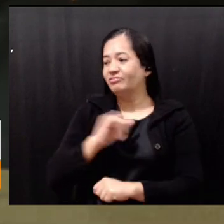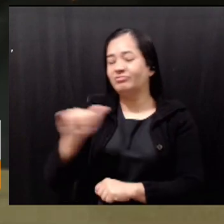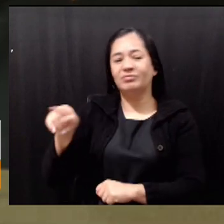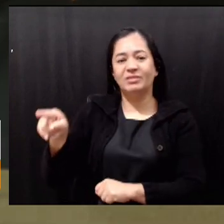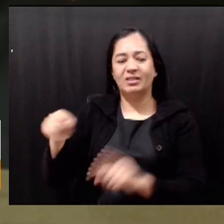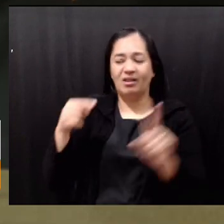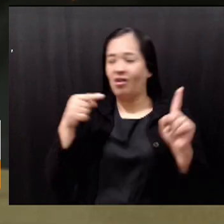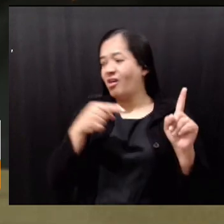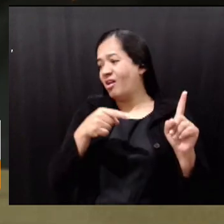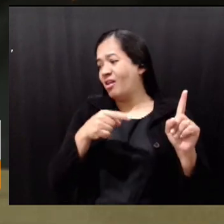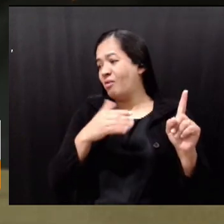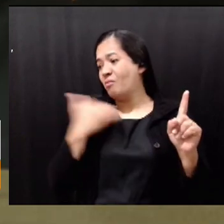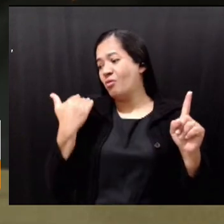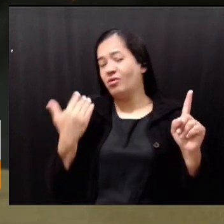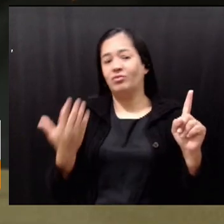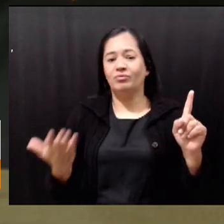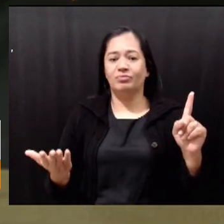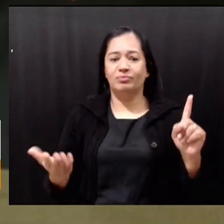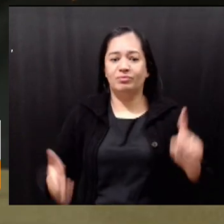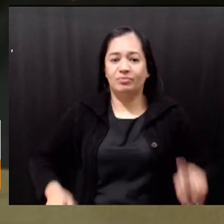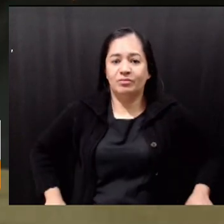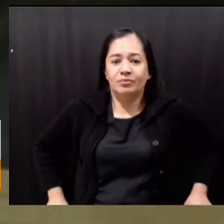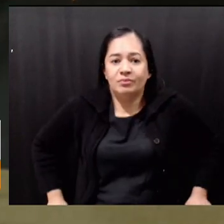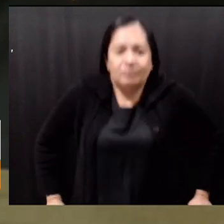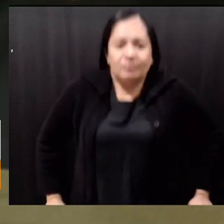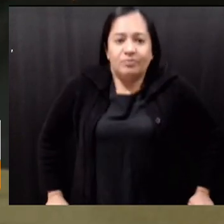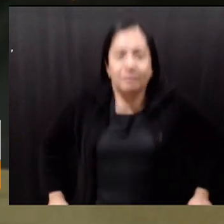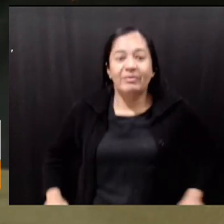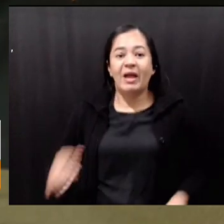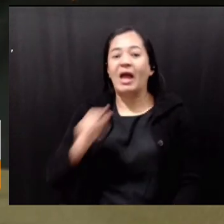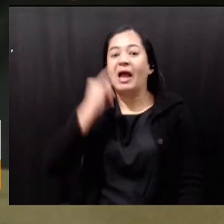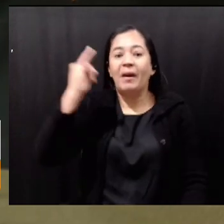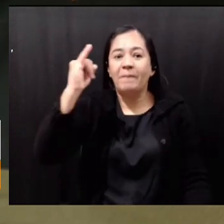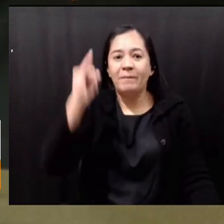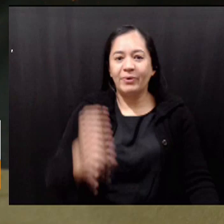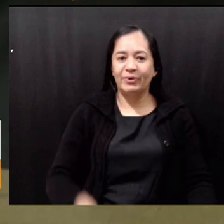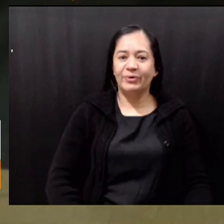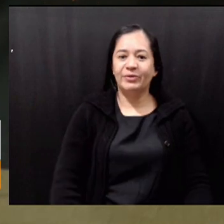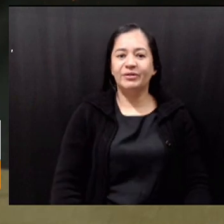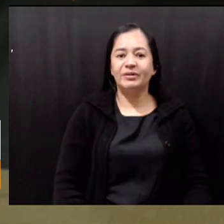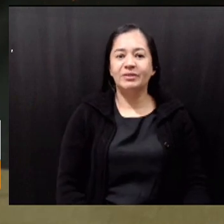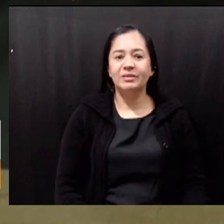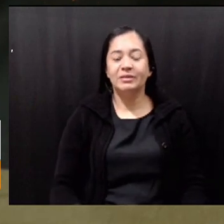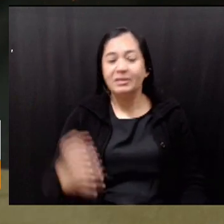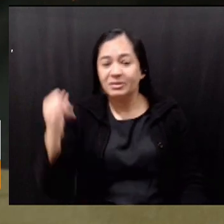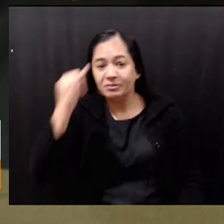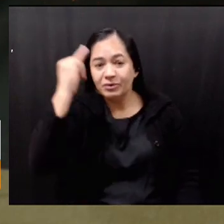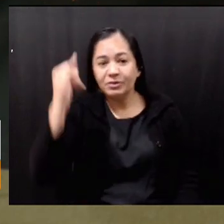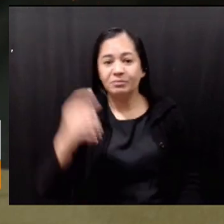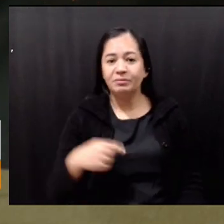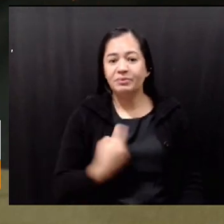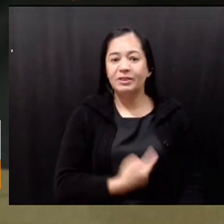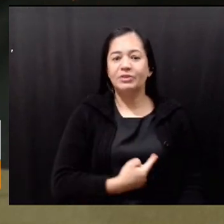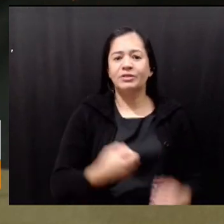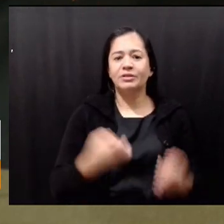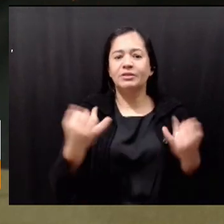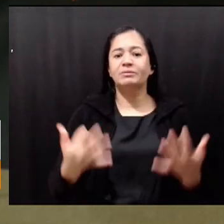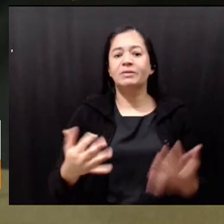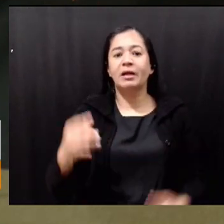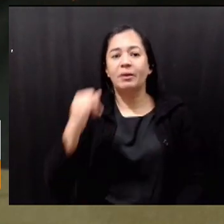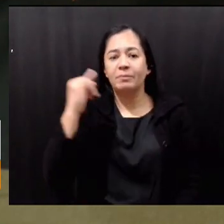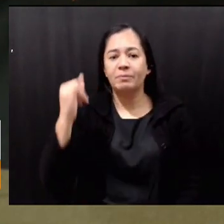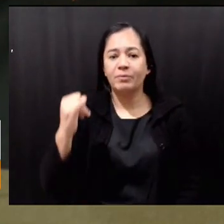havia falecido. Então, a importância. Eu trago isso para a gente falar sobre a importância da